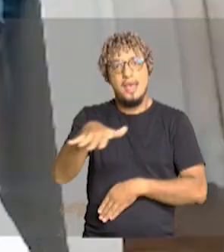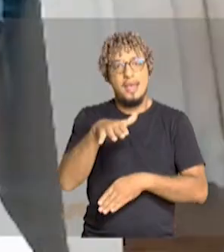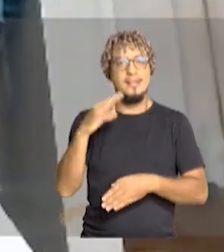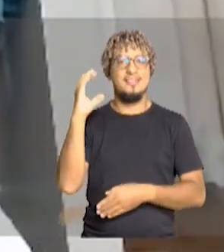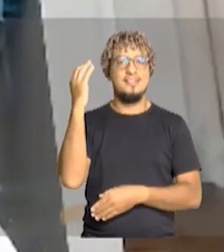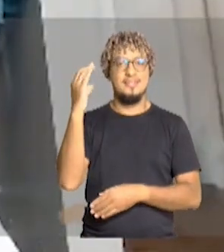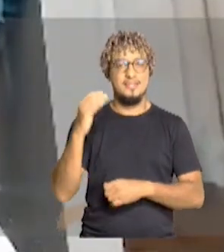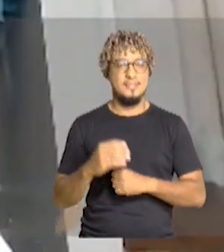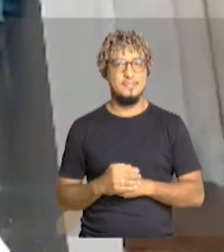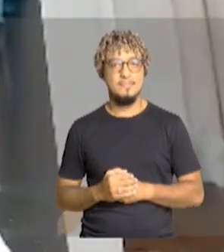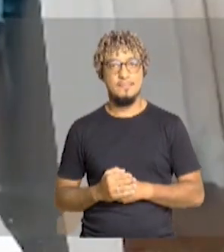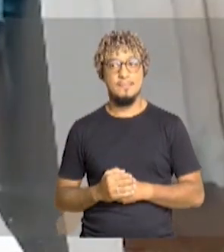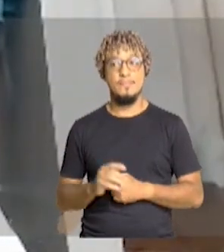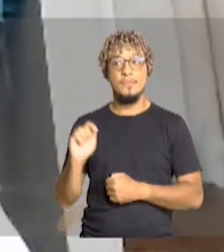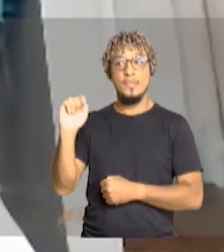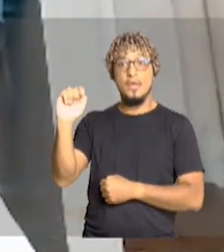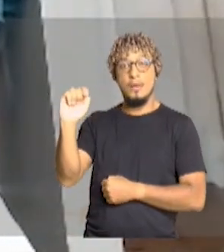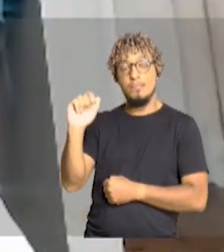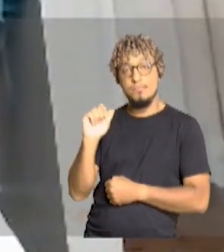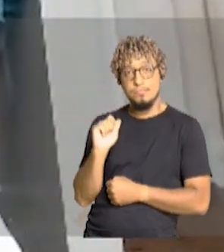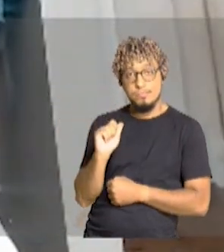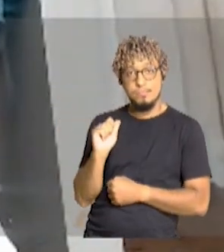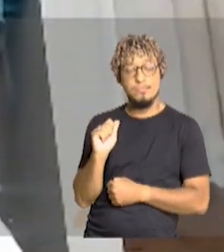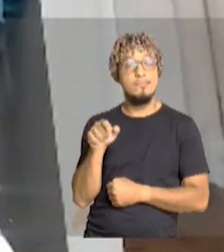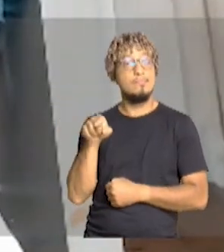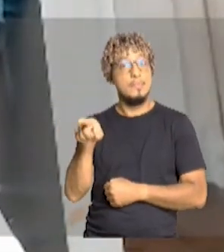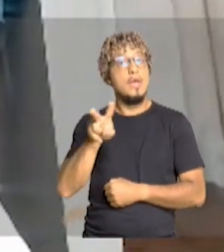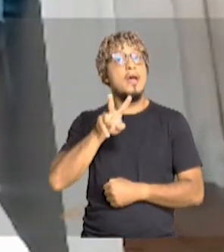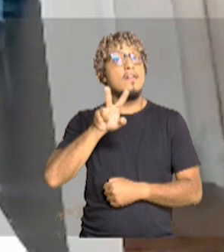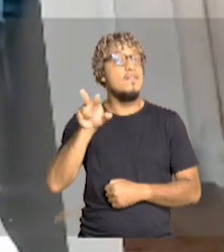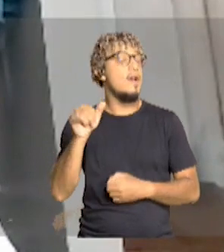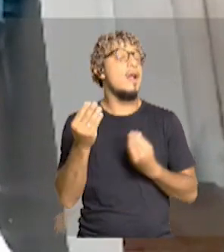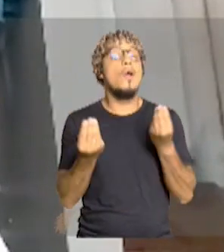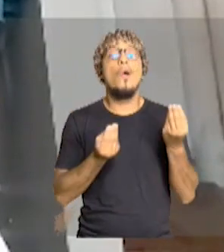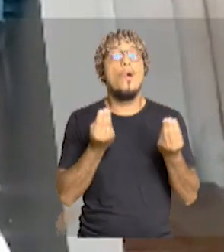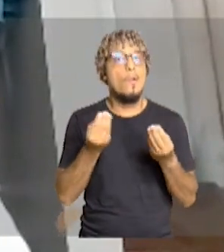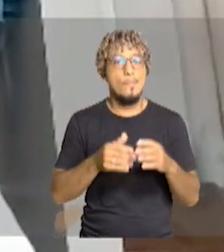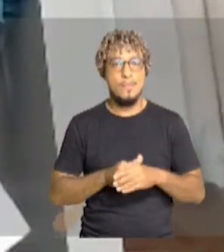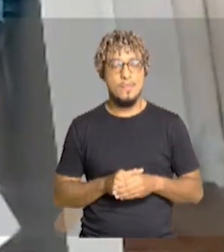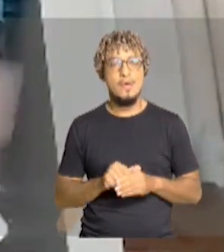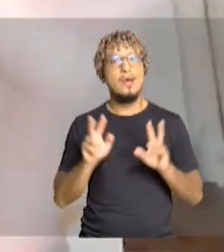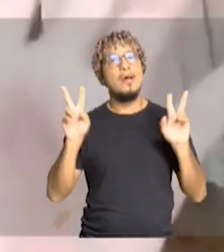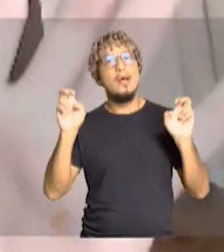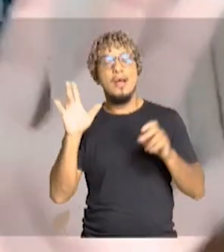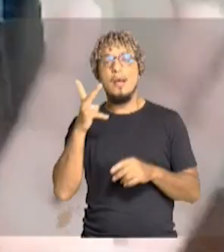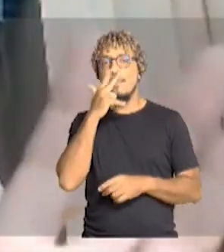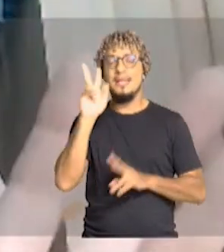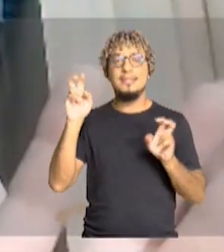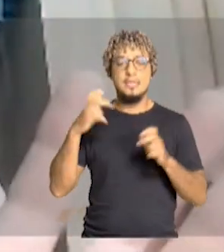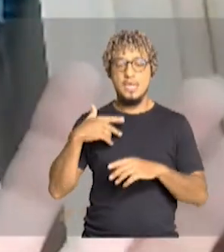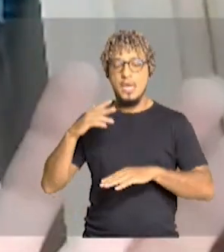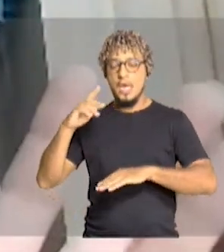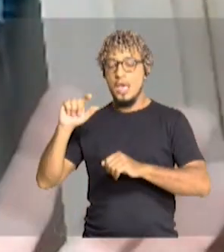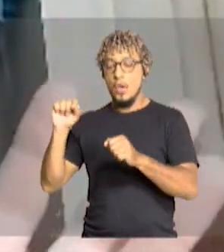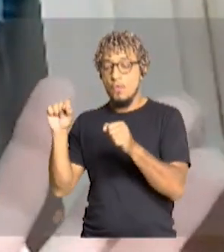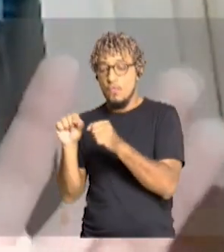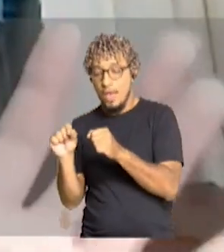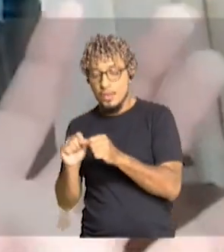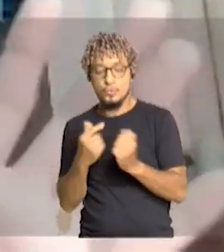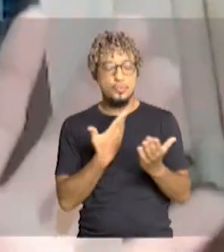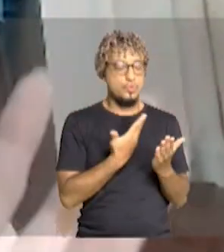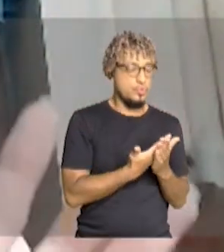científicos e a bolsa da iniciação científica ela vai funcionar como uma cola entre o fazer e o feito